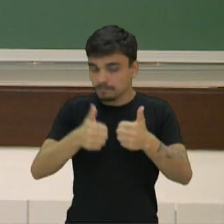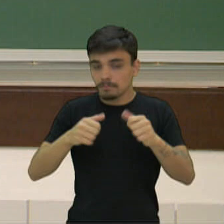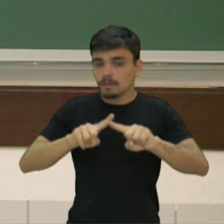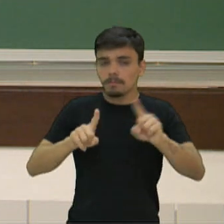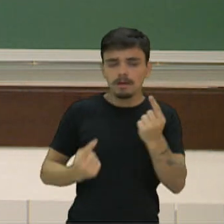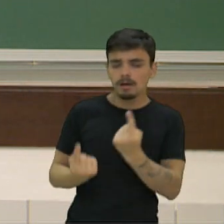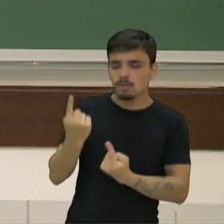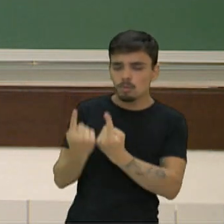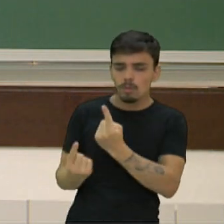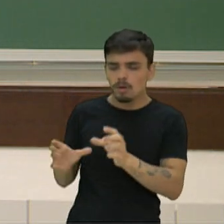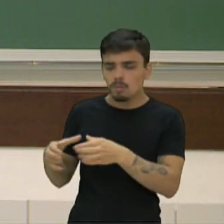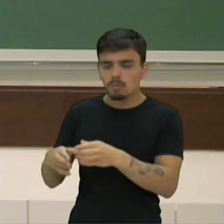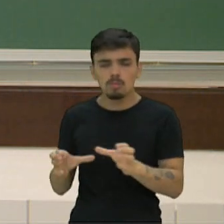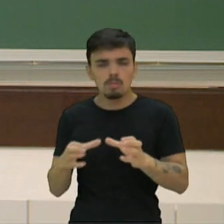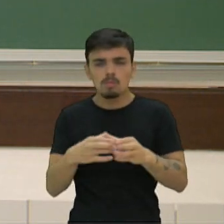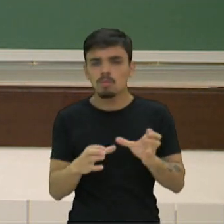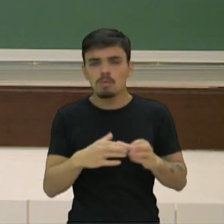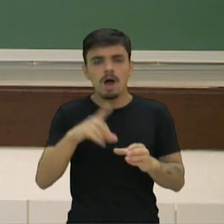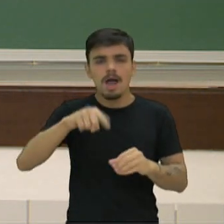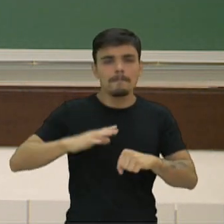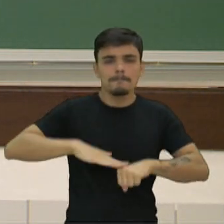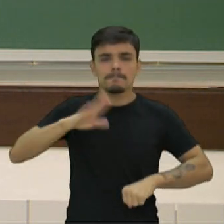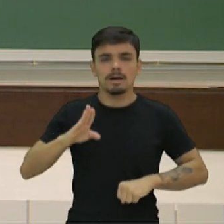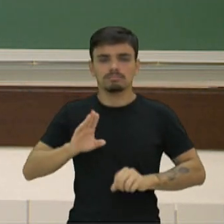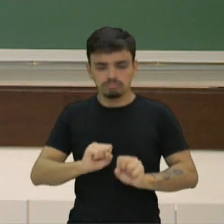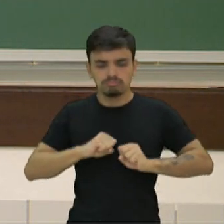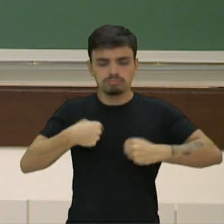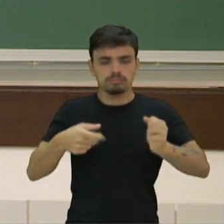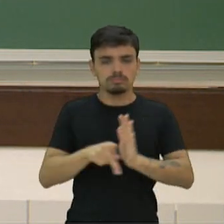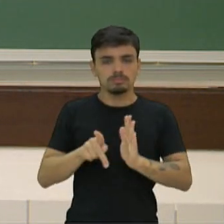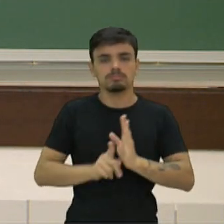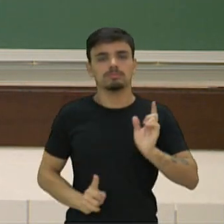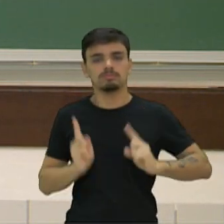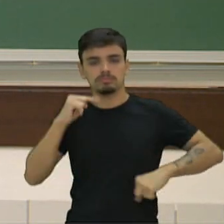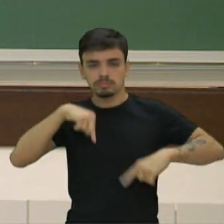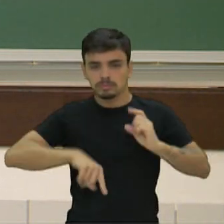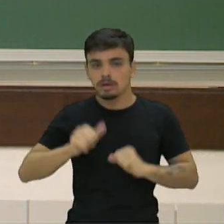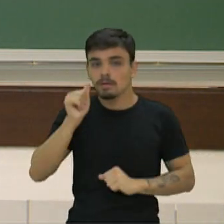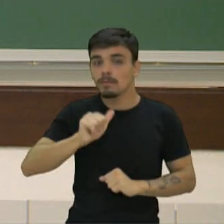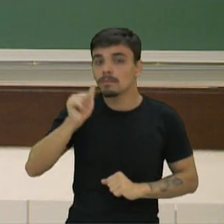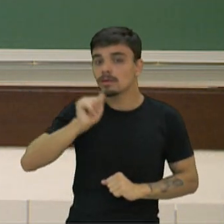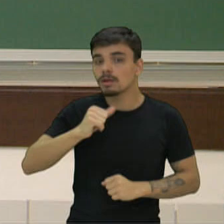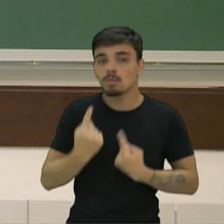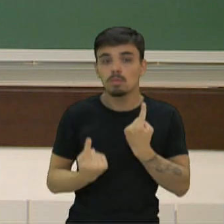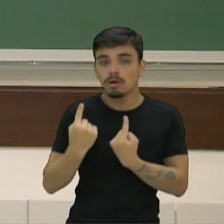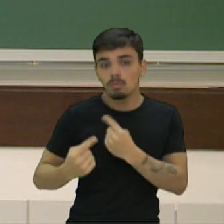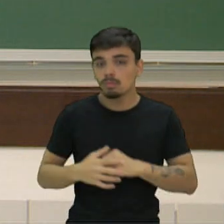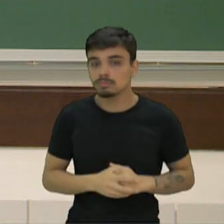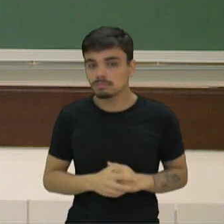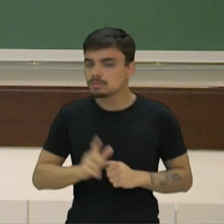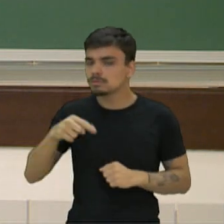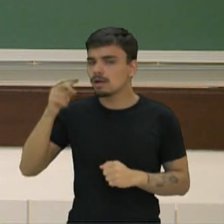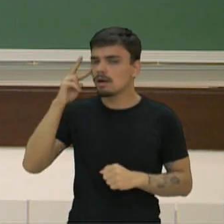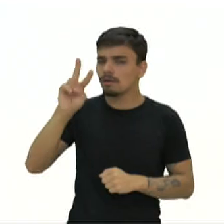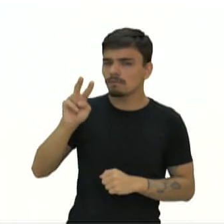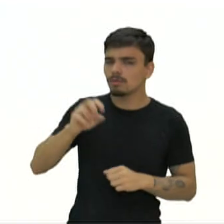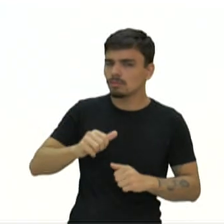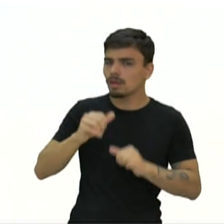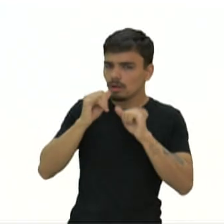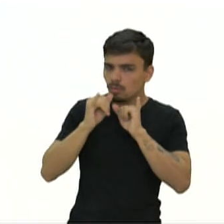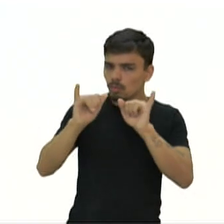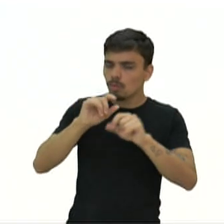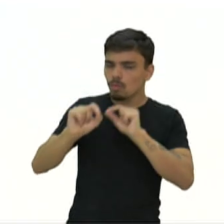Qual desses, né? Qual desse grupo é o mais ativo no organismo feminino? Nós vimos ali um pouquinho na reportagem, é a letra